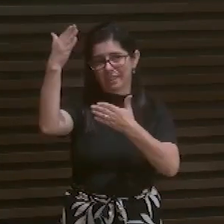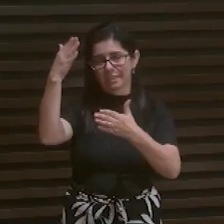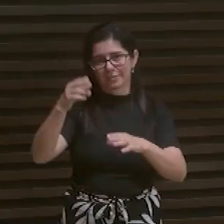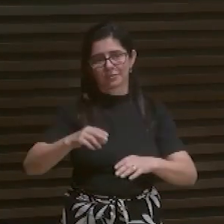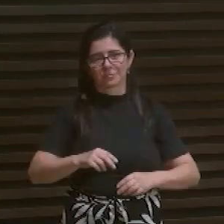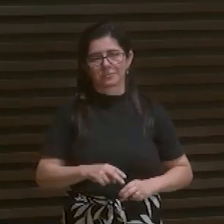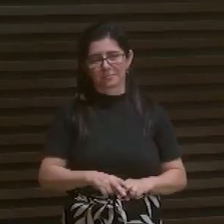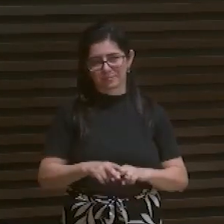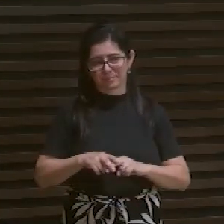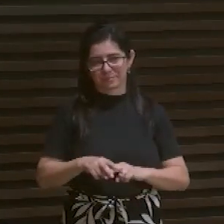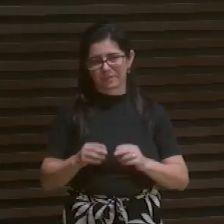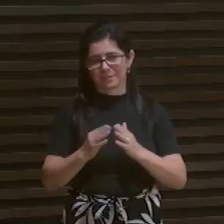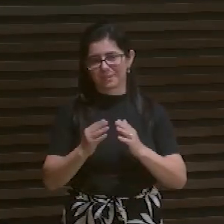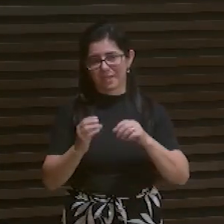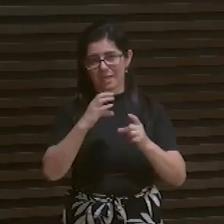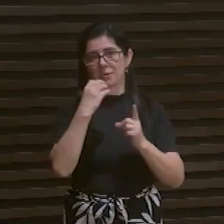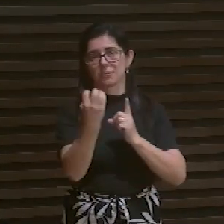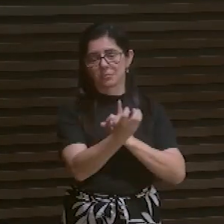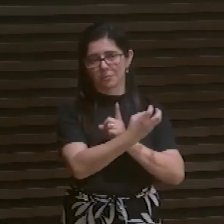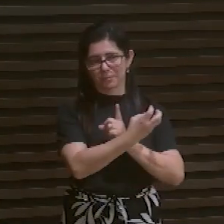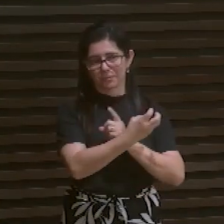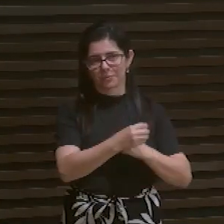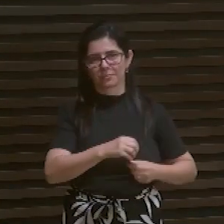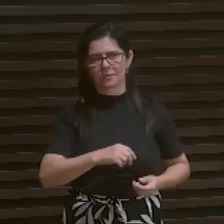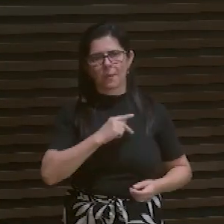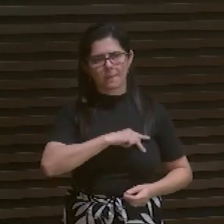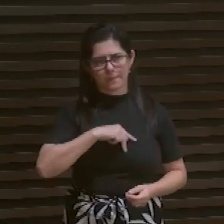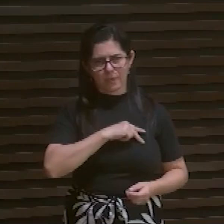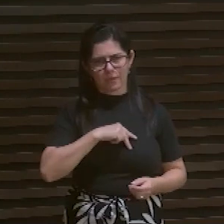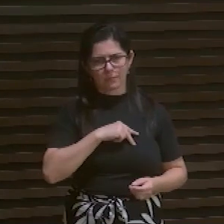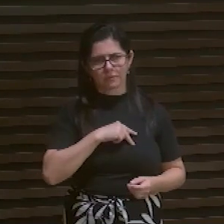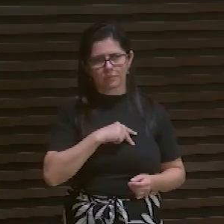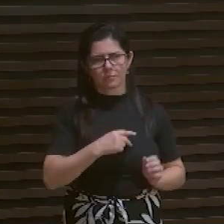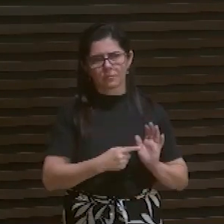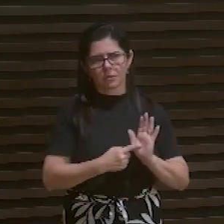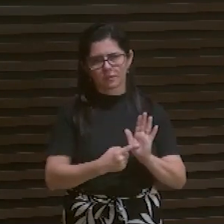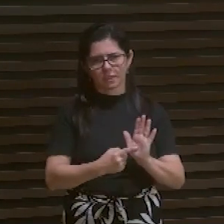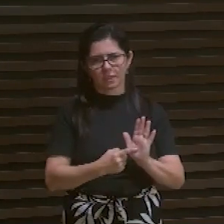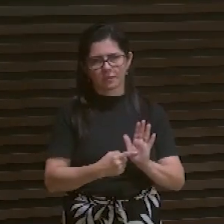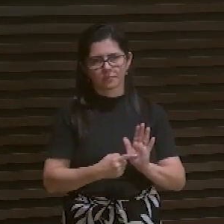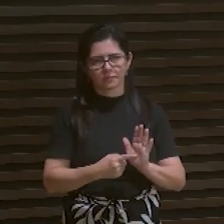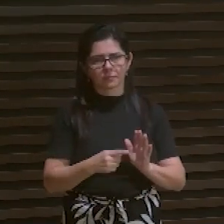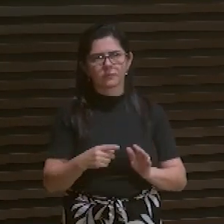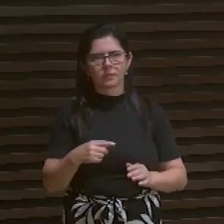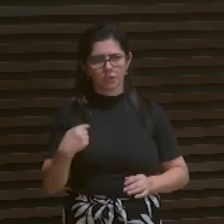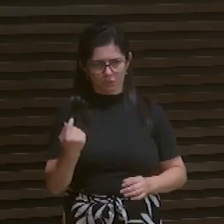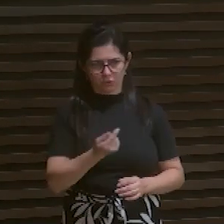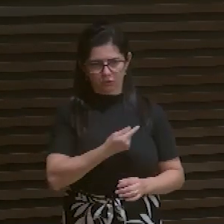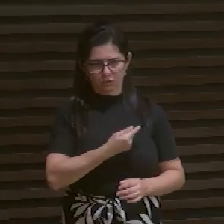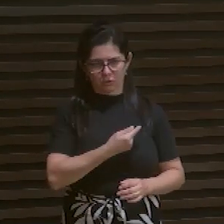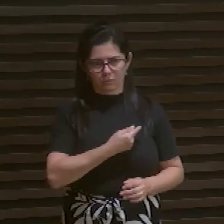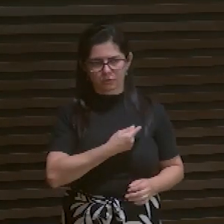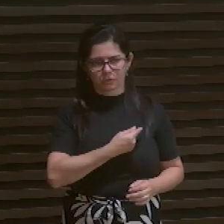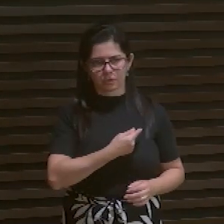Por fim, Paulo deixa claro que a igreja de Cristo somos nós. Que o evangelho é muito mais do que mera sabedoria humana. É poder